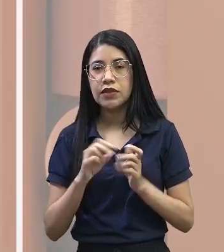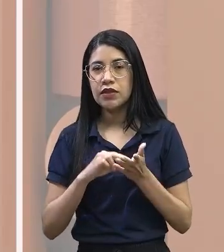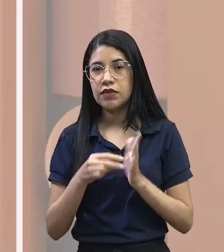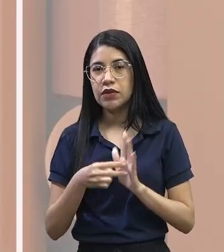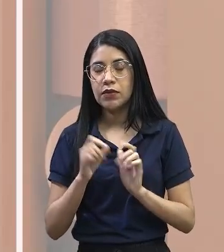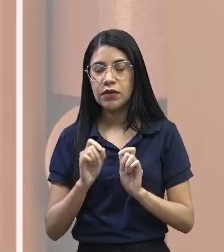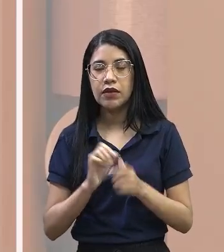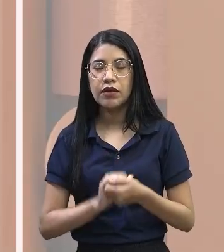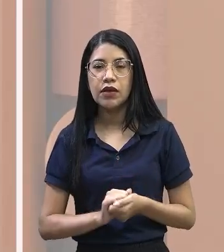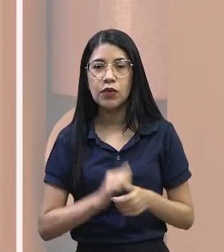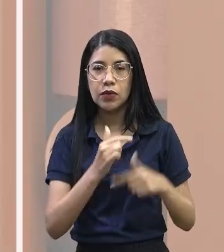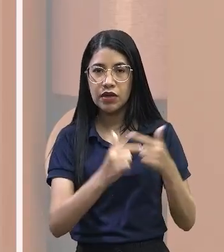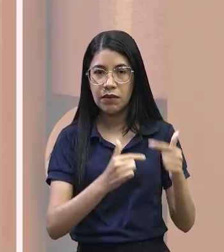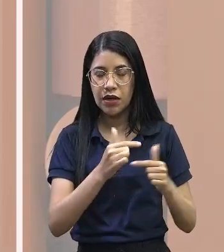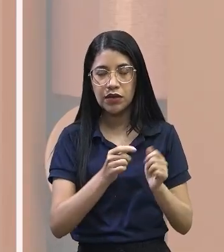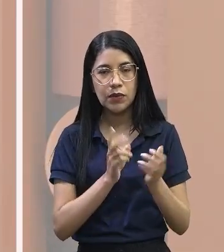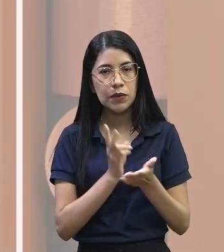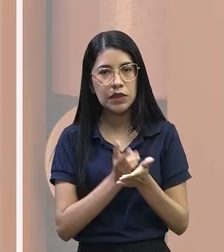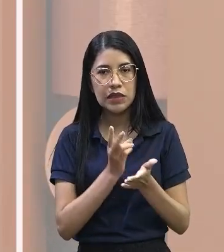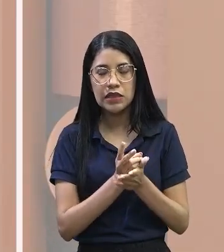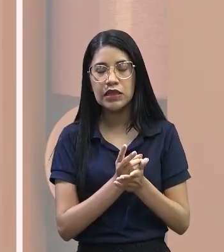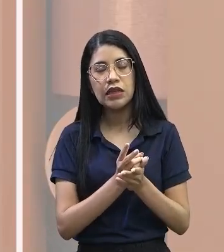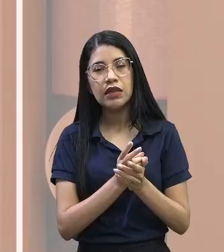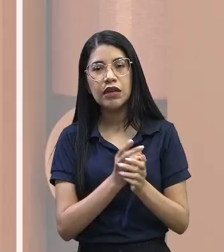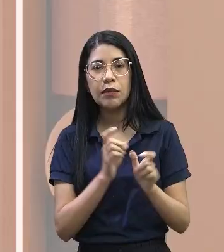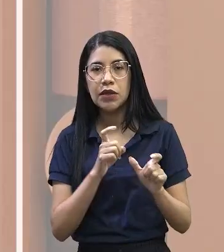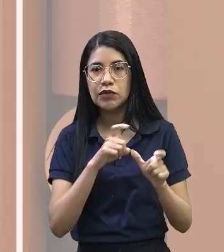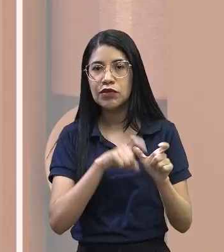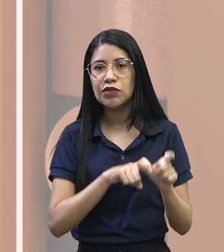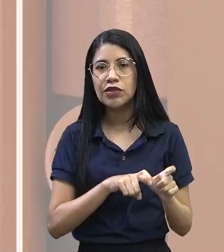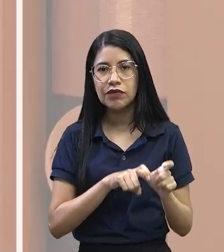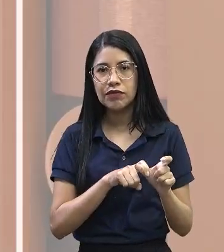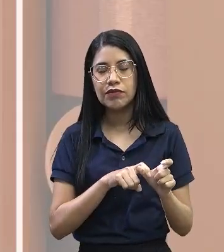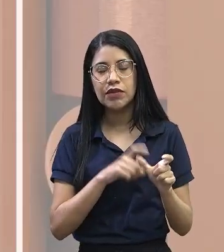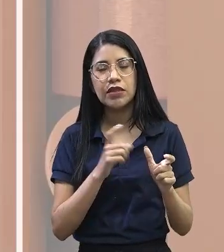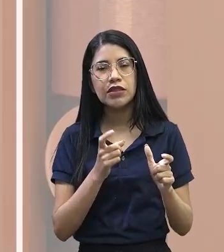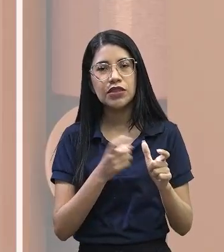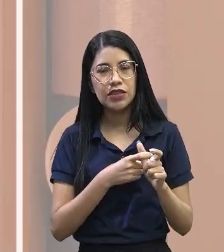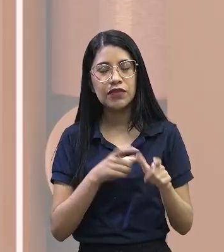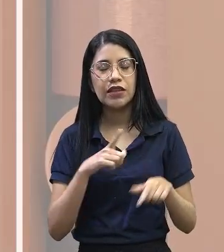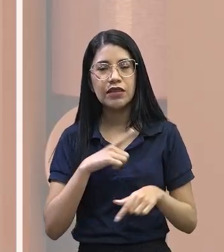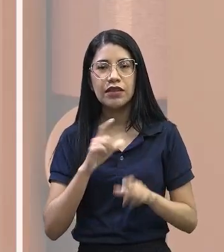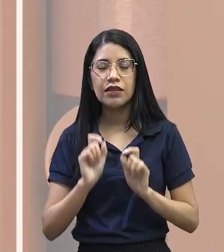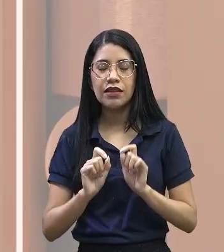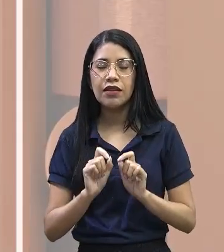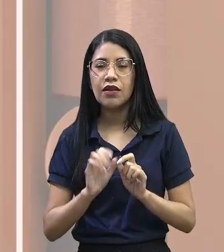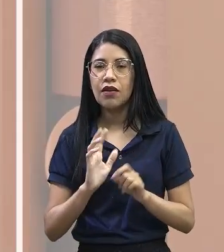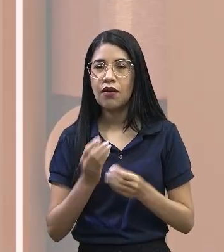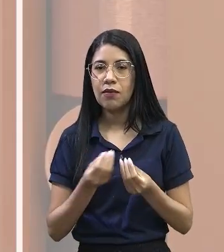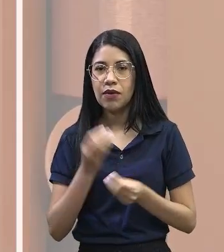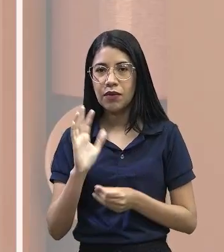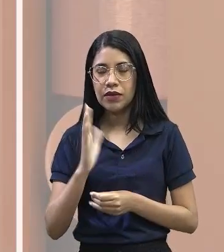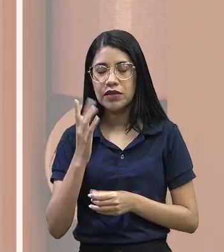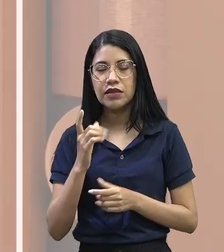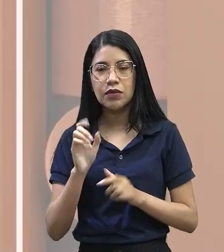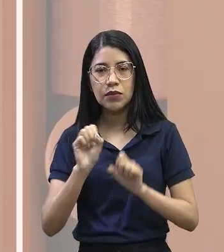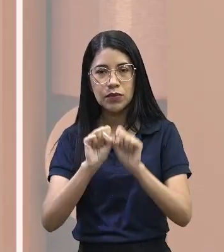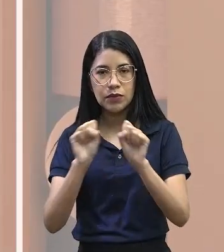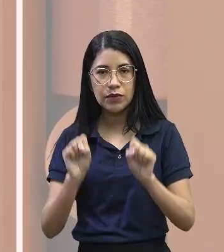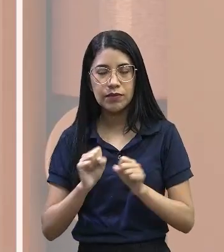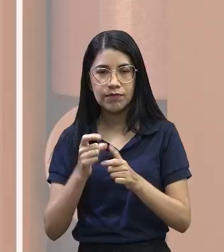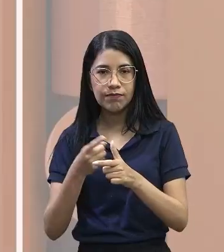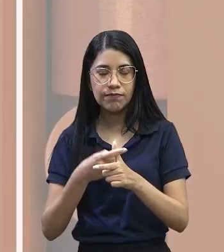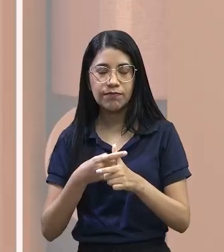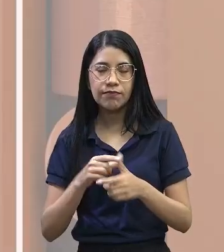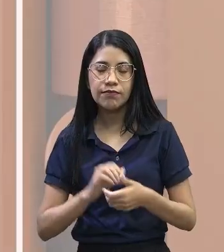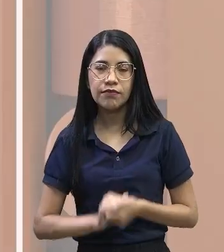seringueiro sempre estaria endividado. Era assim que acontecia esse sistema de endividamento.